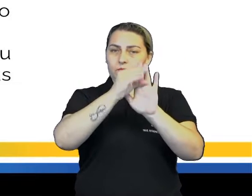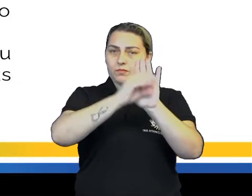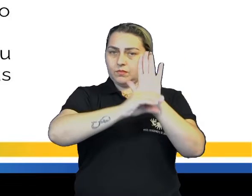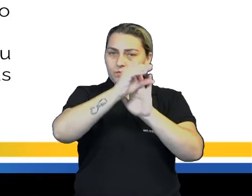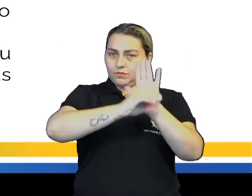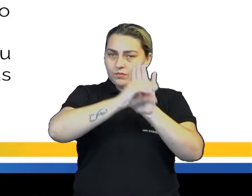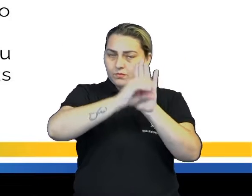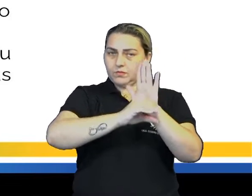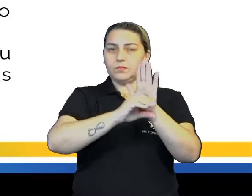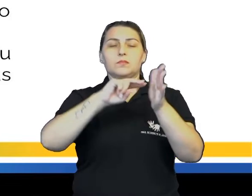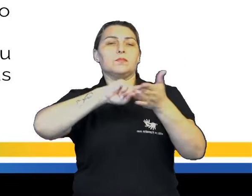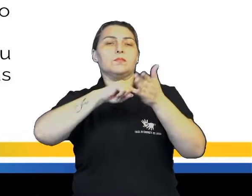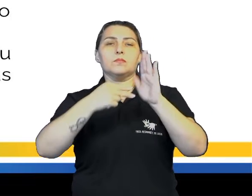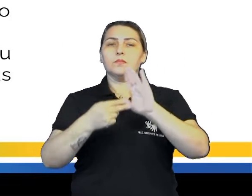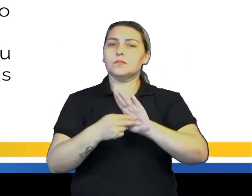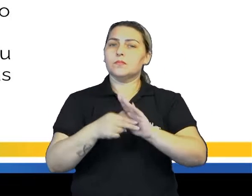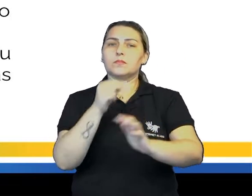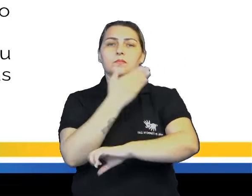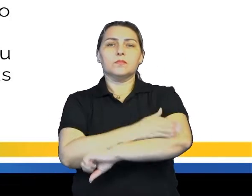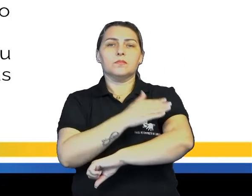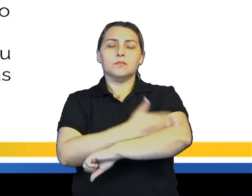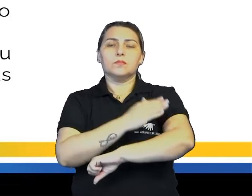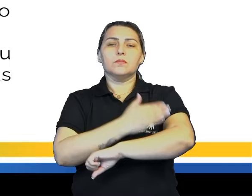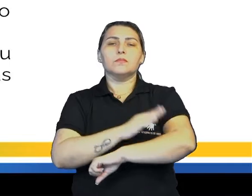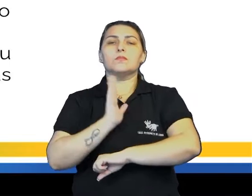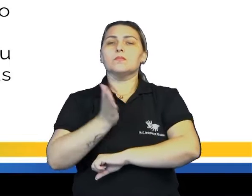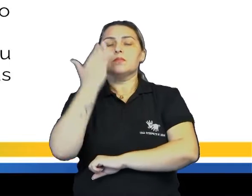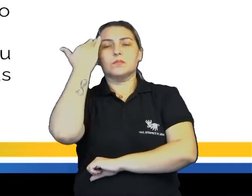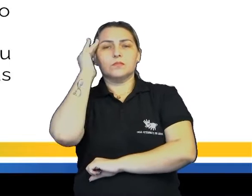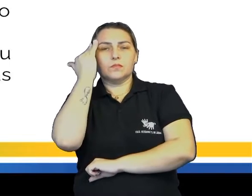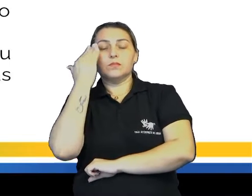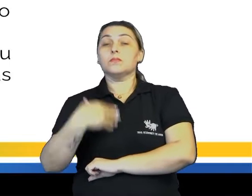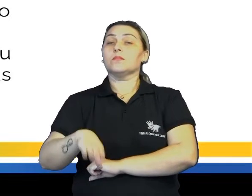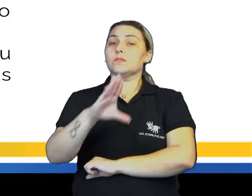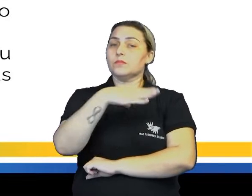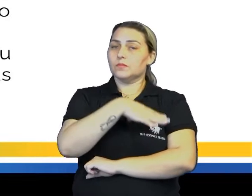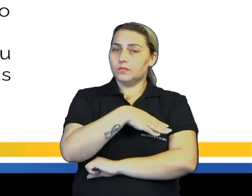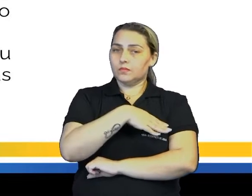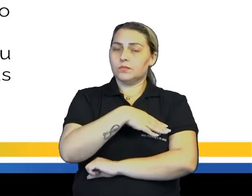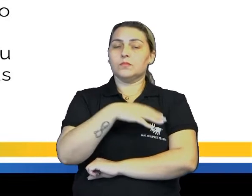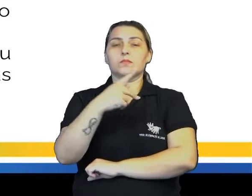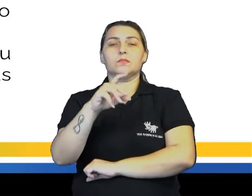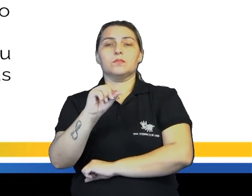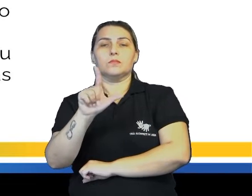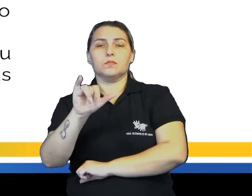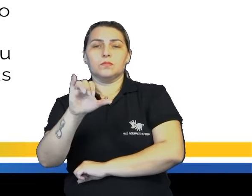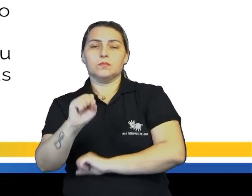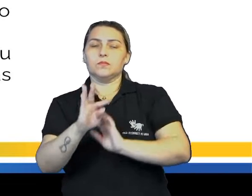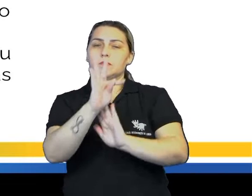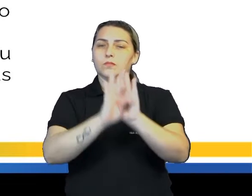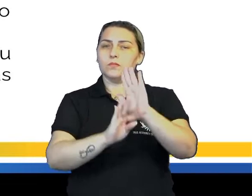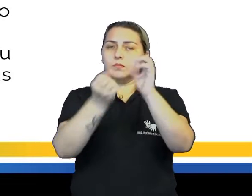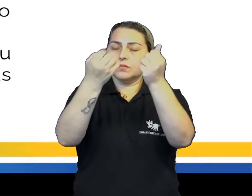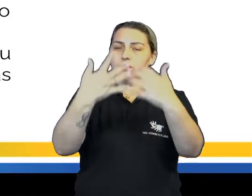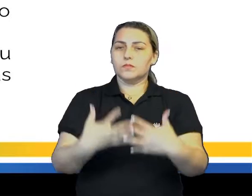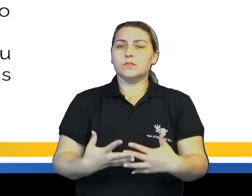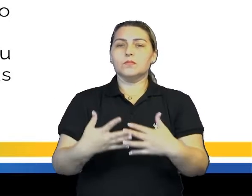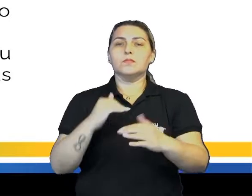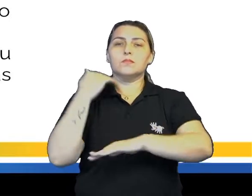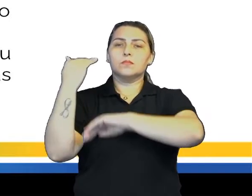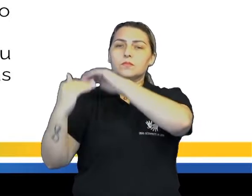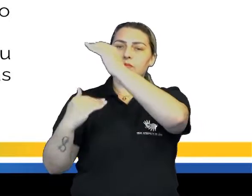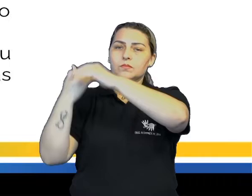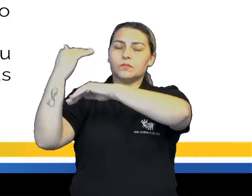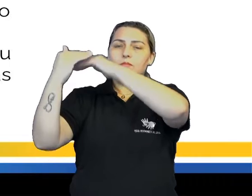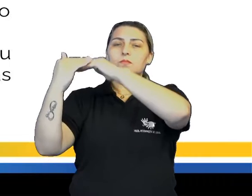os gregos. Ela significa praticamente aquilo que a gente compreende como cidade, tá bom? Então o texto vai dizer, no